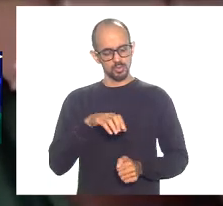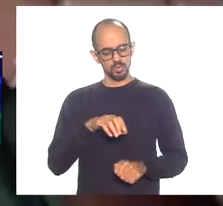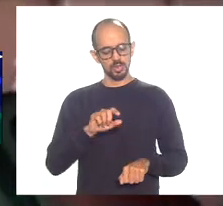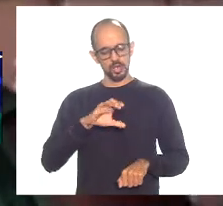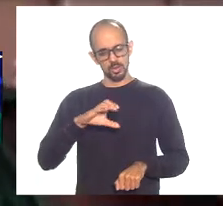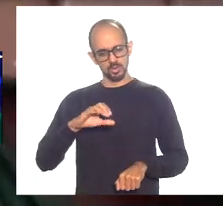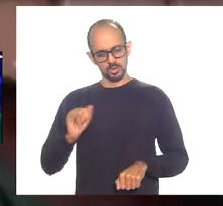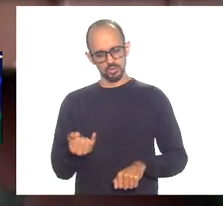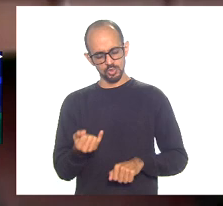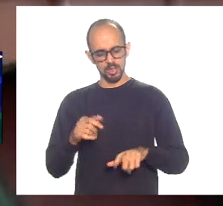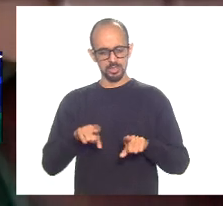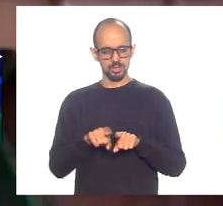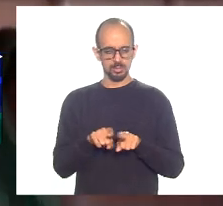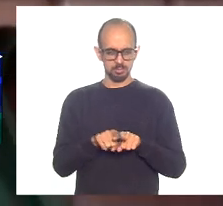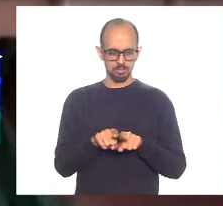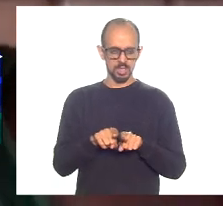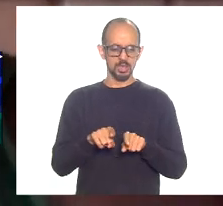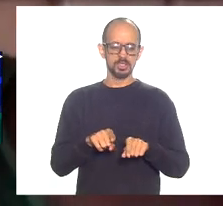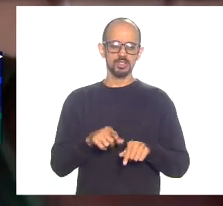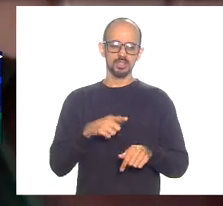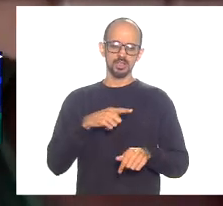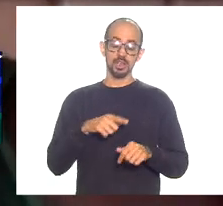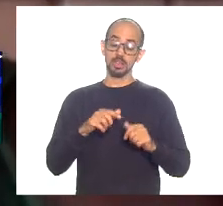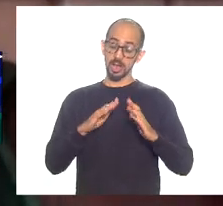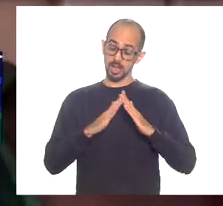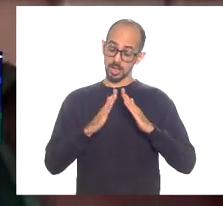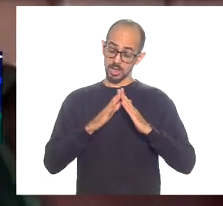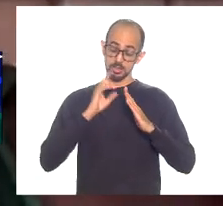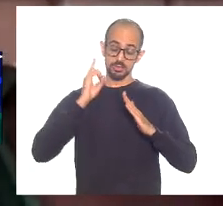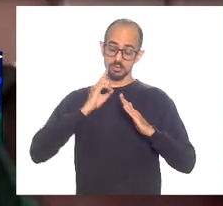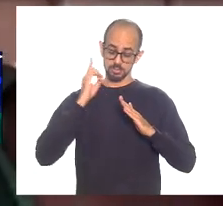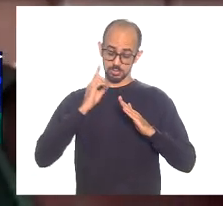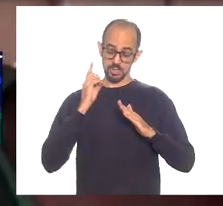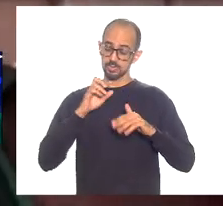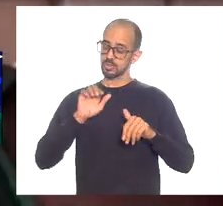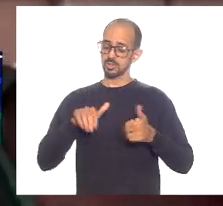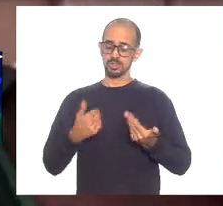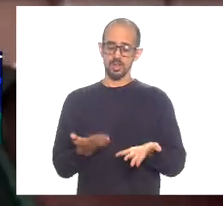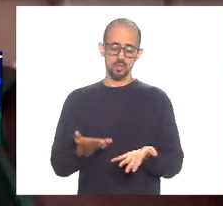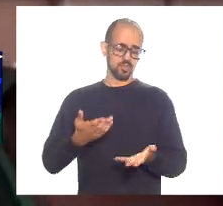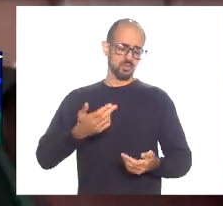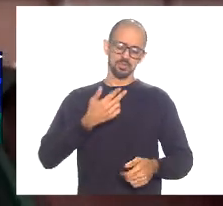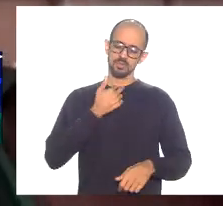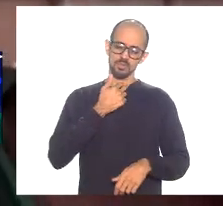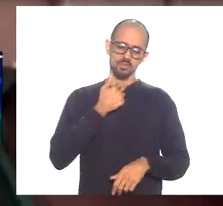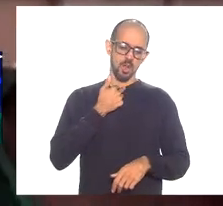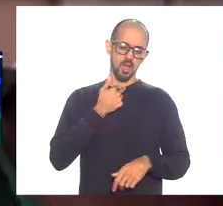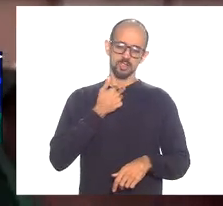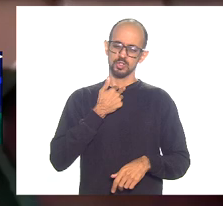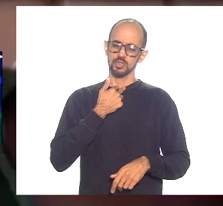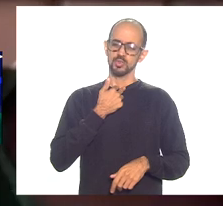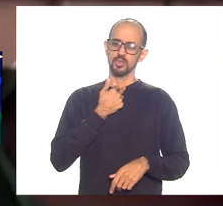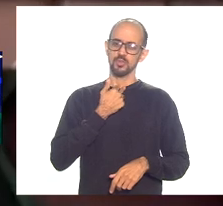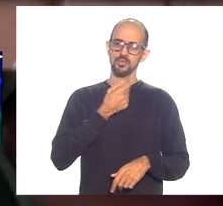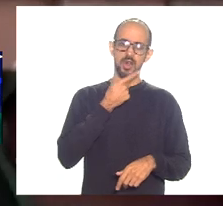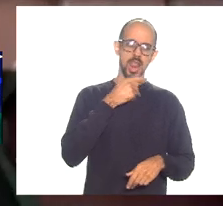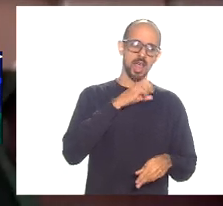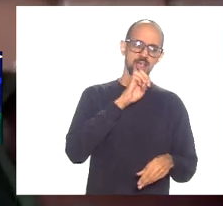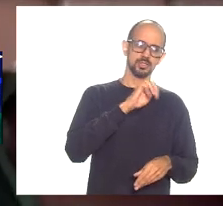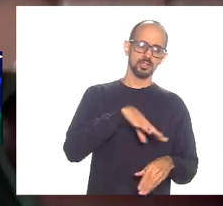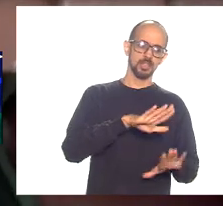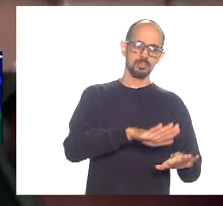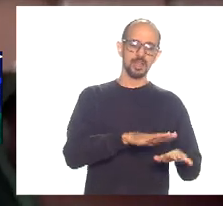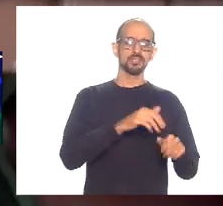afetiva da Assembleia Legislativa São não poderia deixar de dar o meu voto favorável